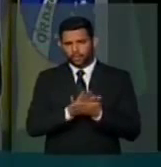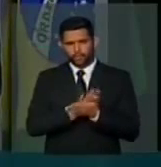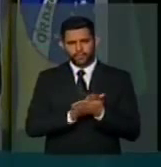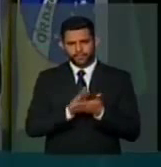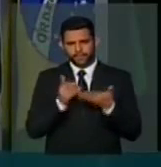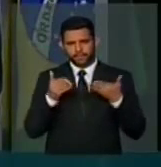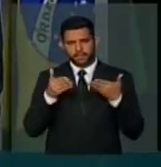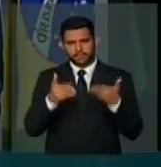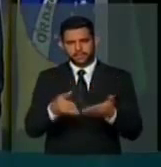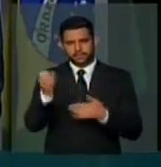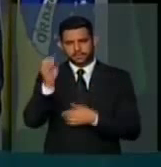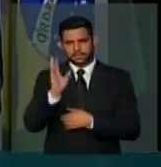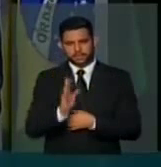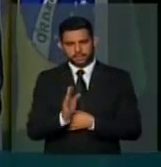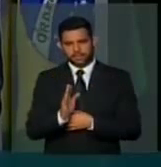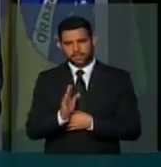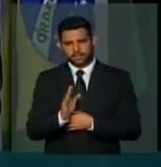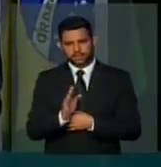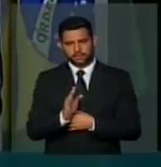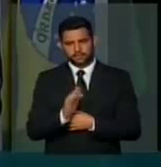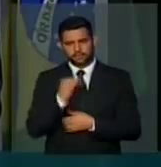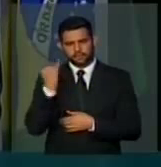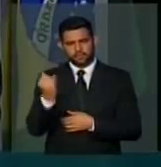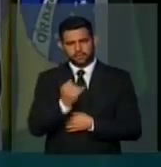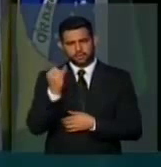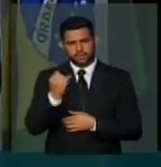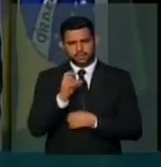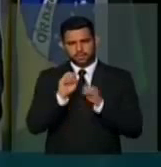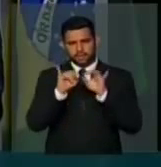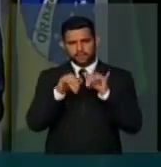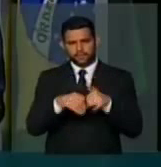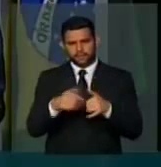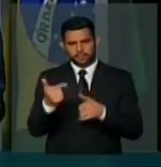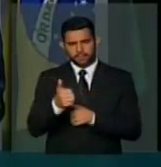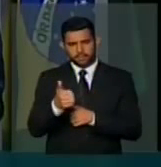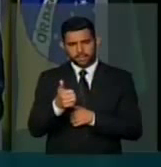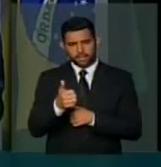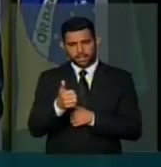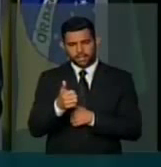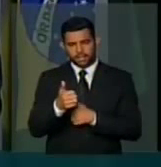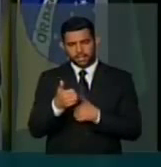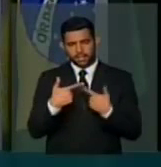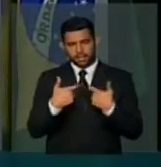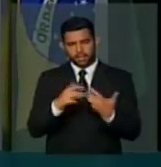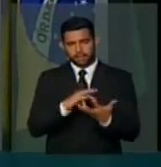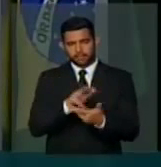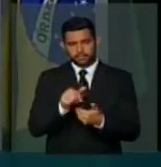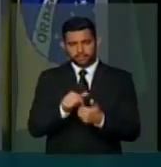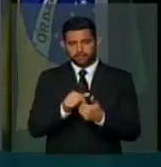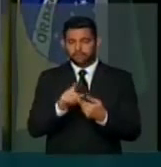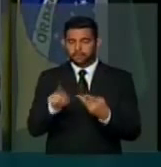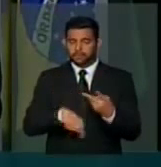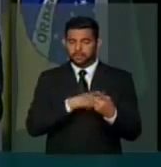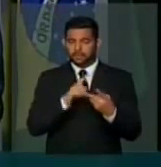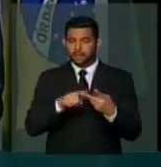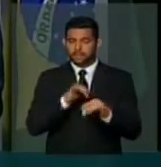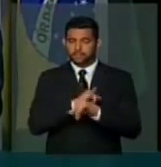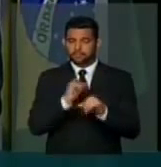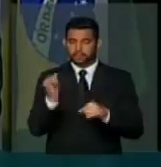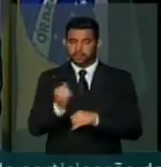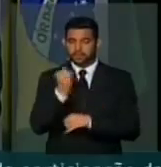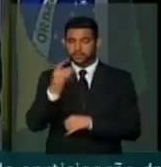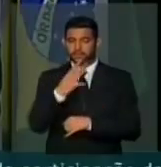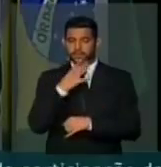a participação brasileira foi fundamental para o fim da Primeira Guerra Mundial. Fora isso, é preciso registrar que o